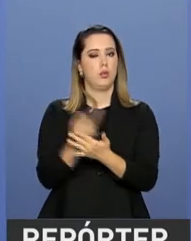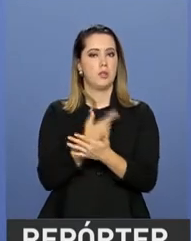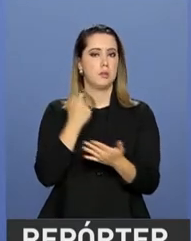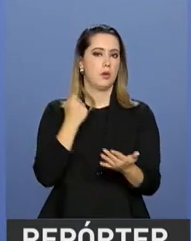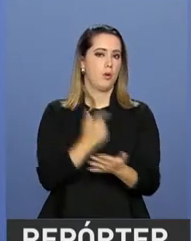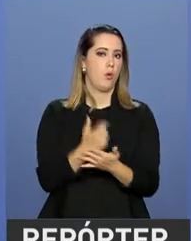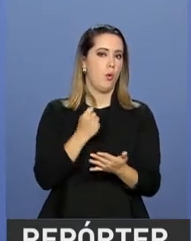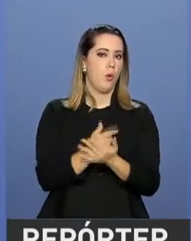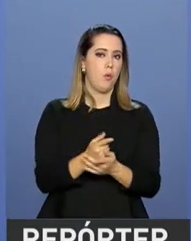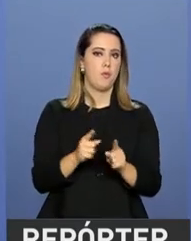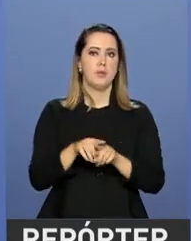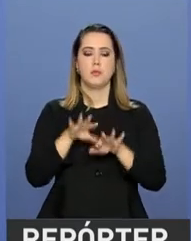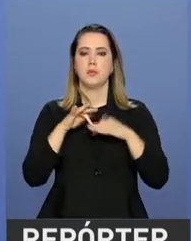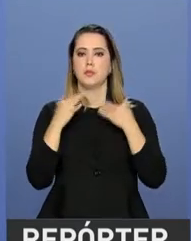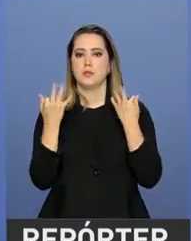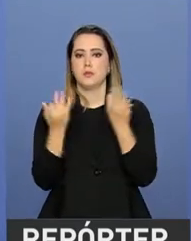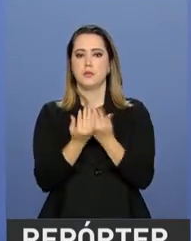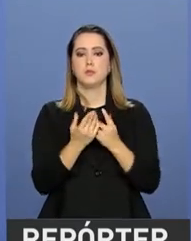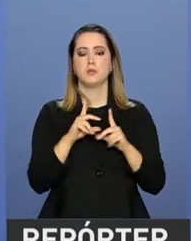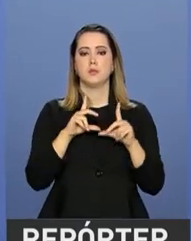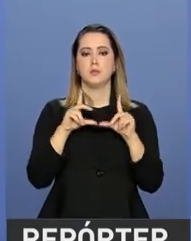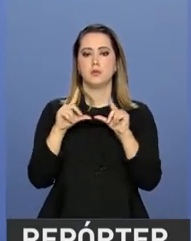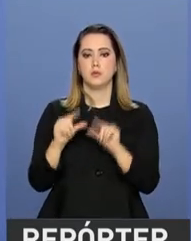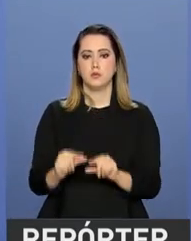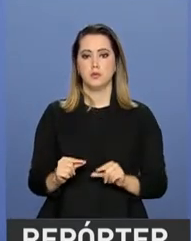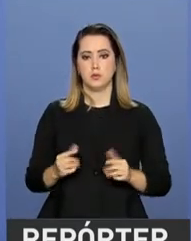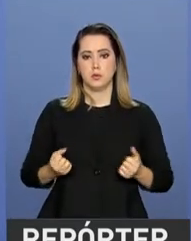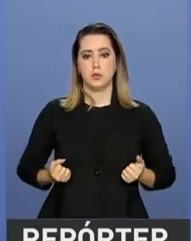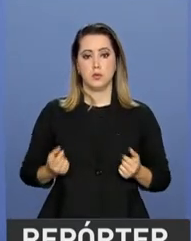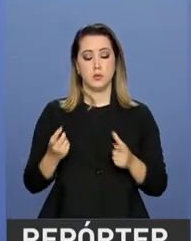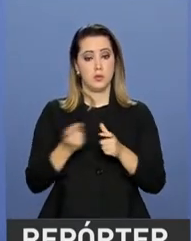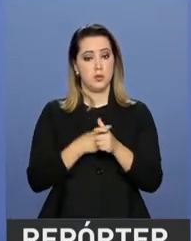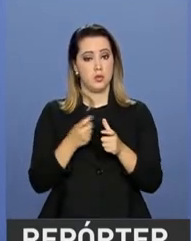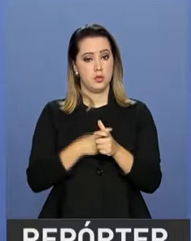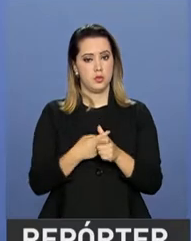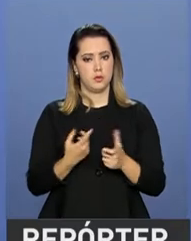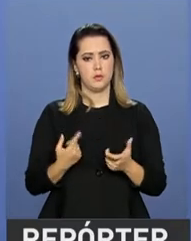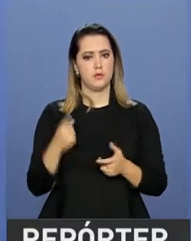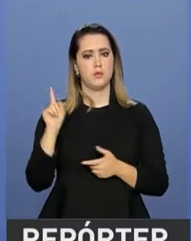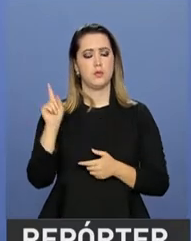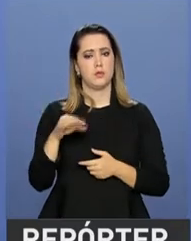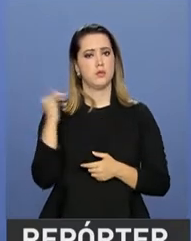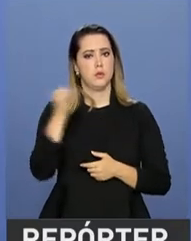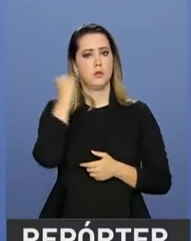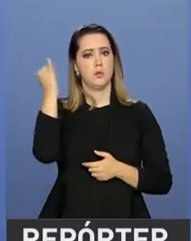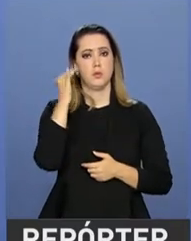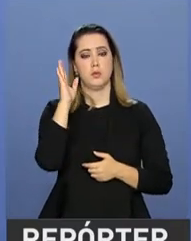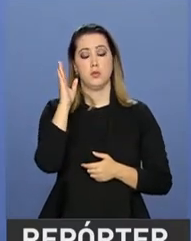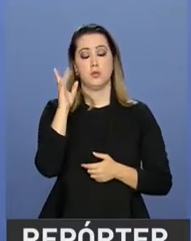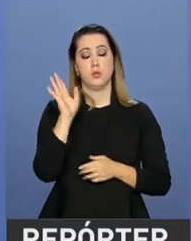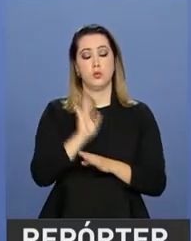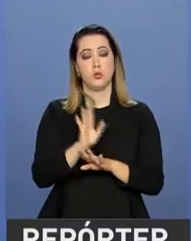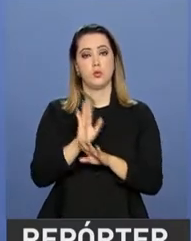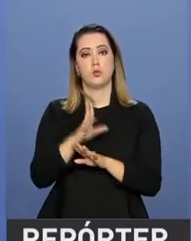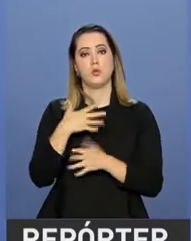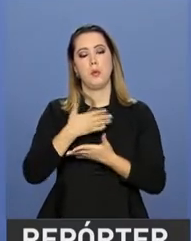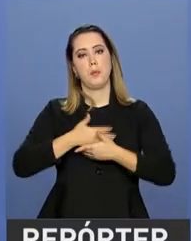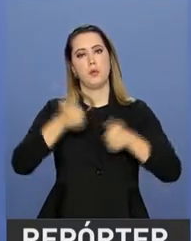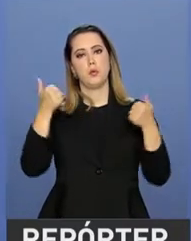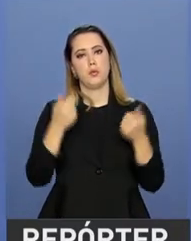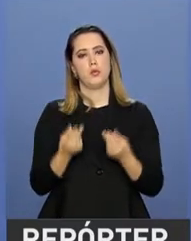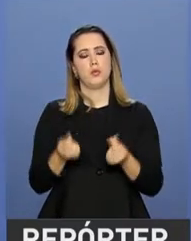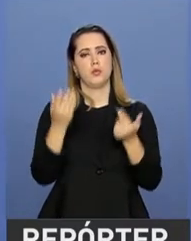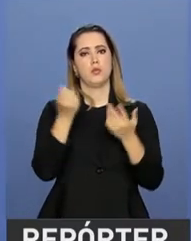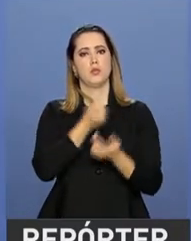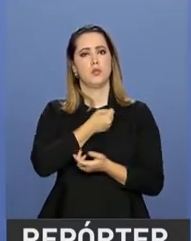entrar para as famílias reduziram se o seu endividamento e portanto isso ajuda a melhorar os